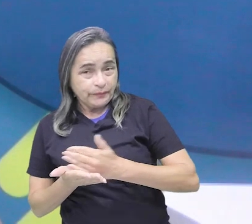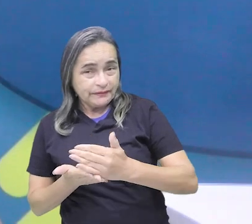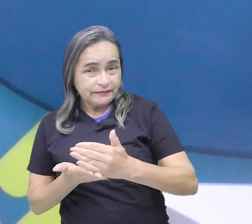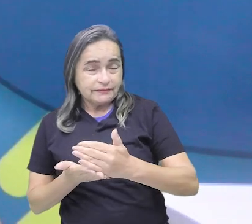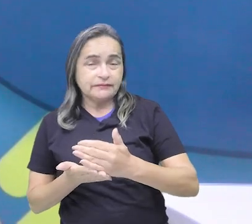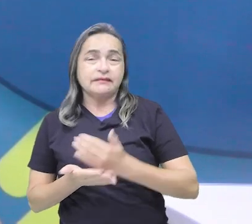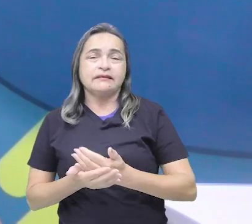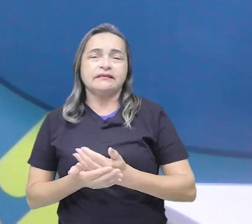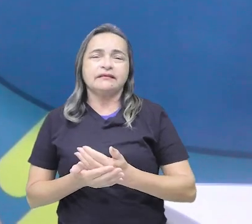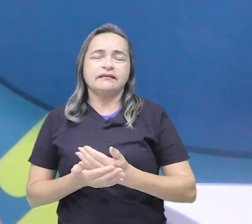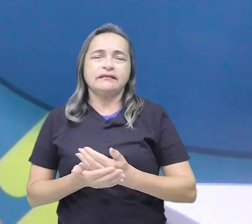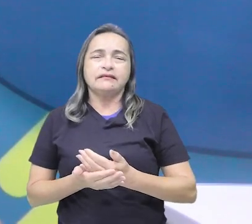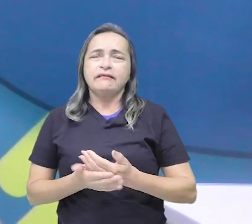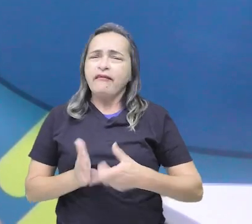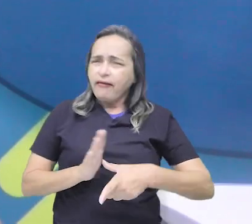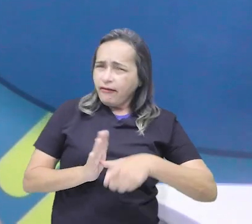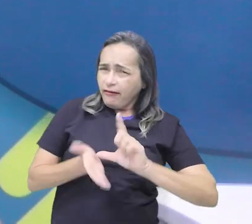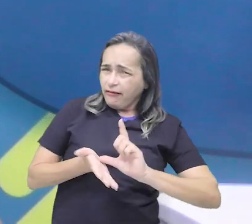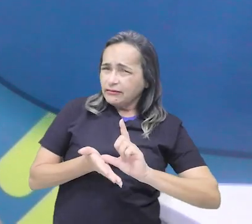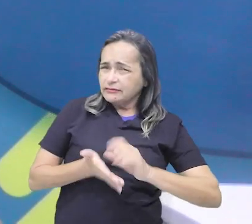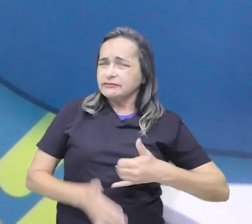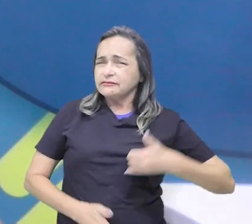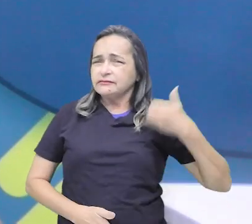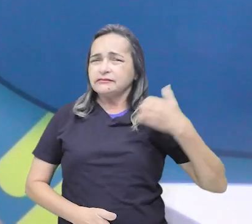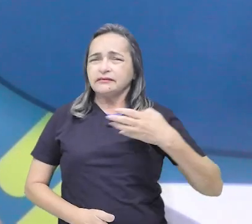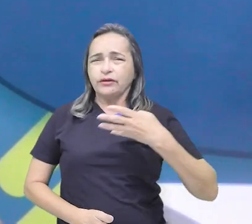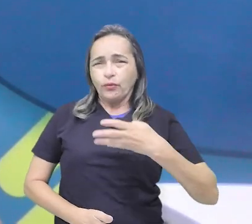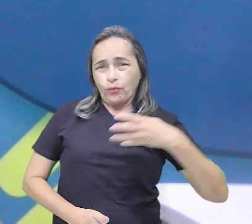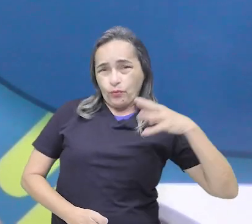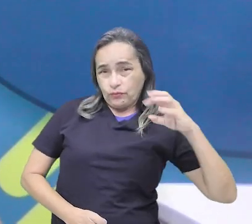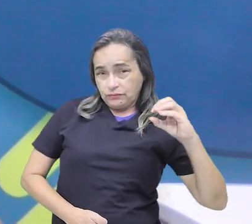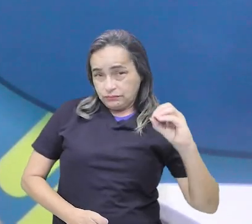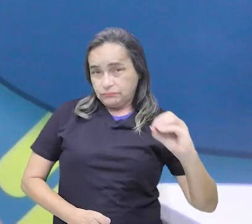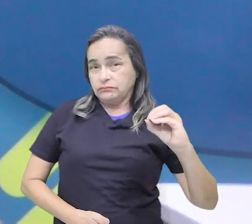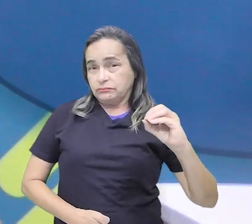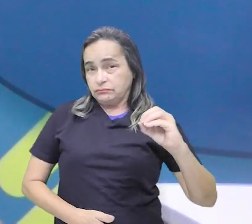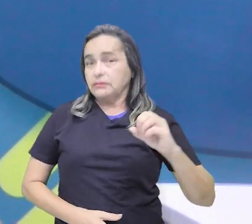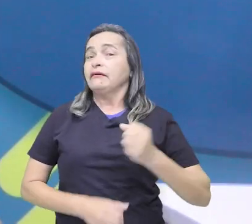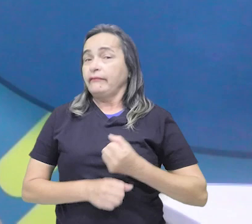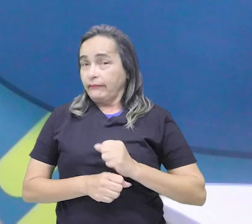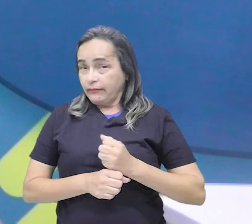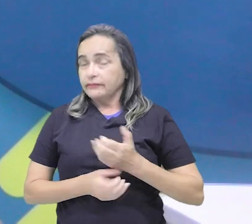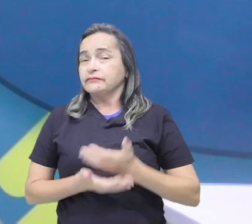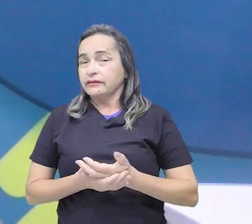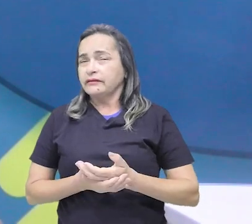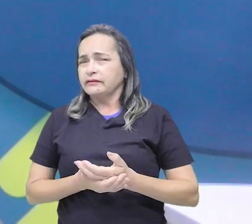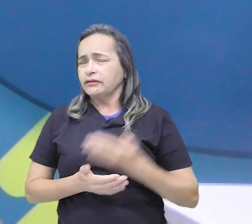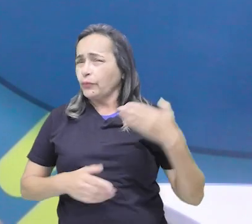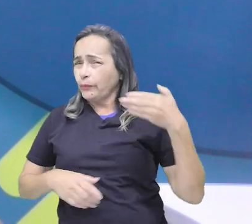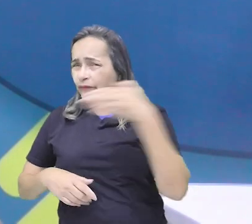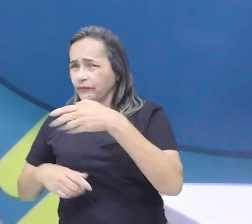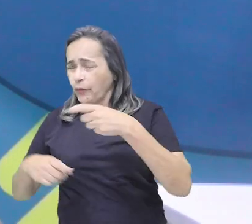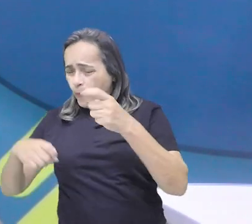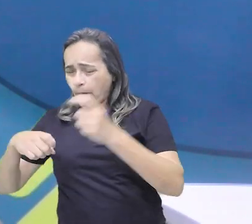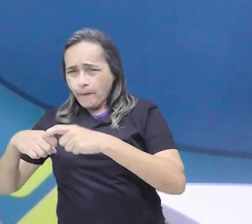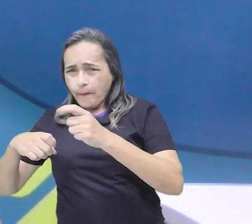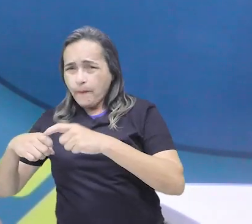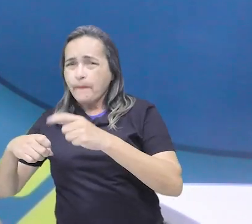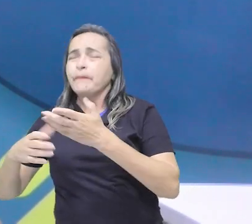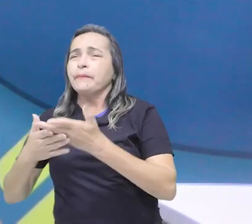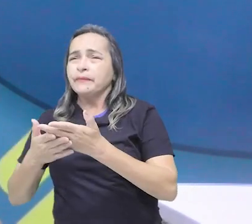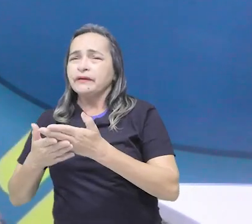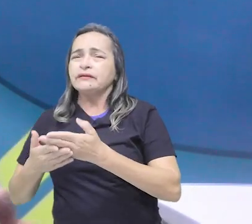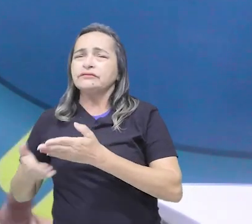40 anos de idade. Em que sentido? Quando há indicação médica, aqueles casos referentes à